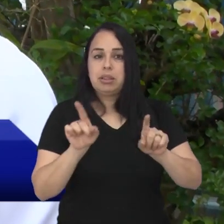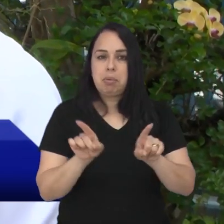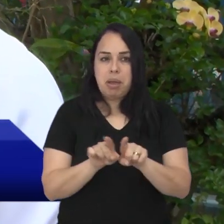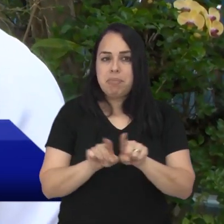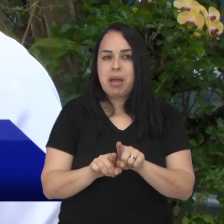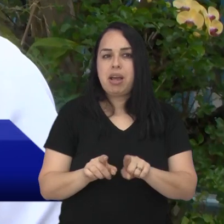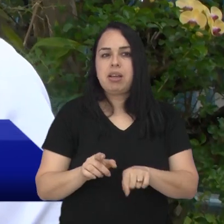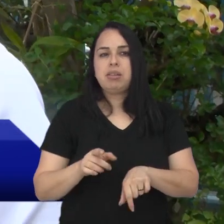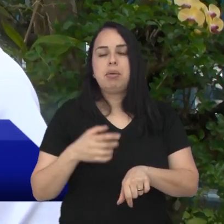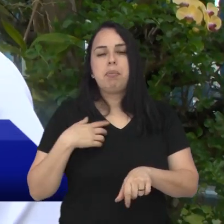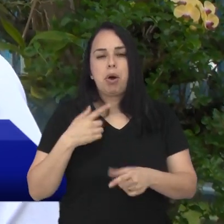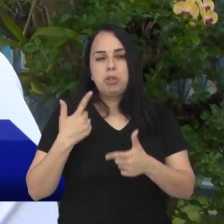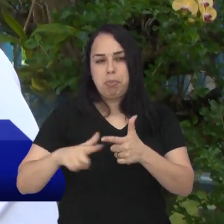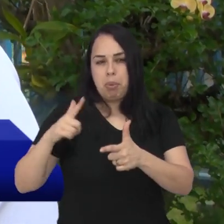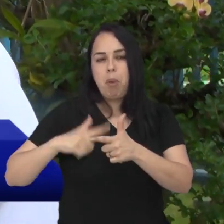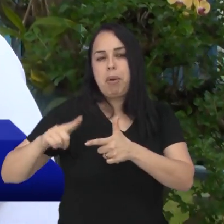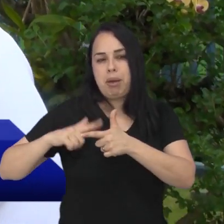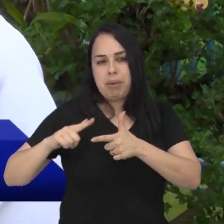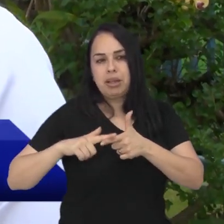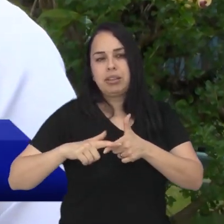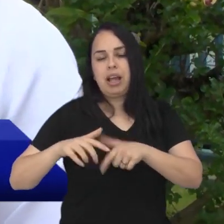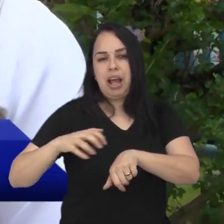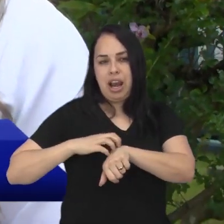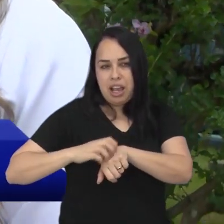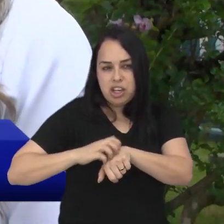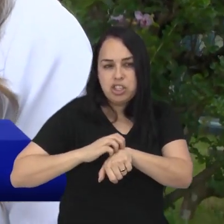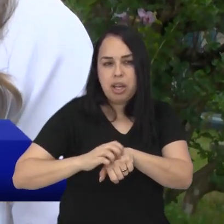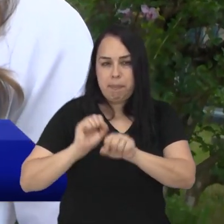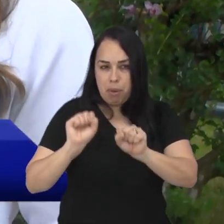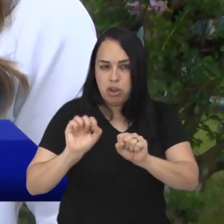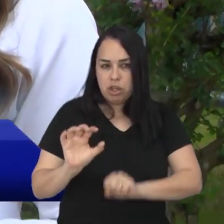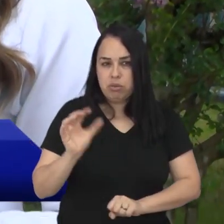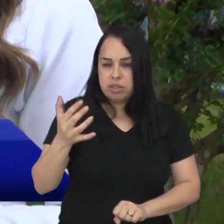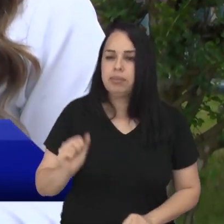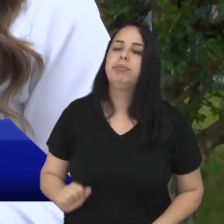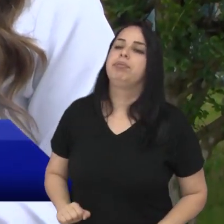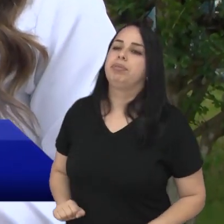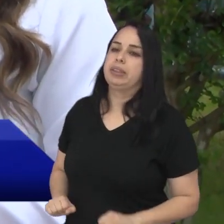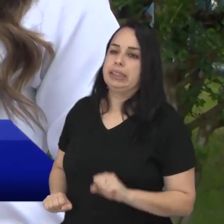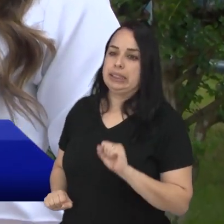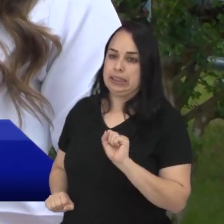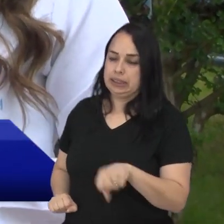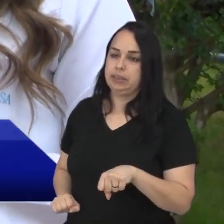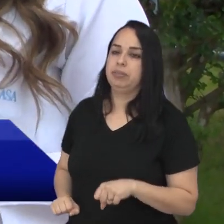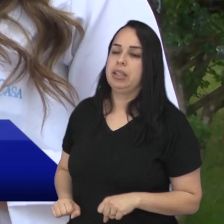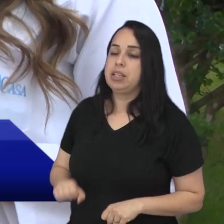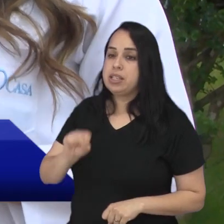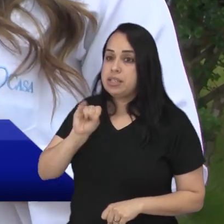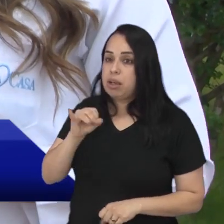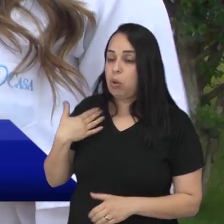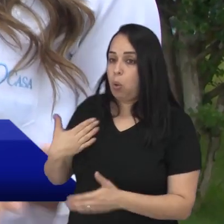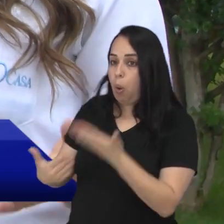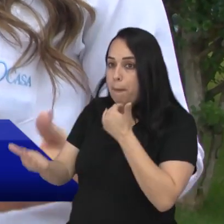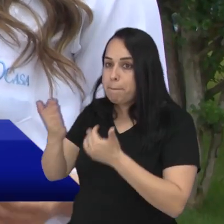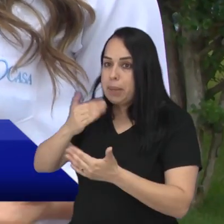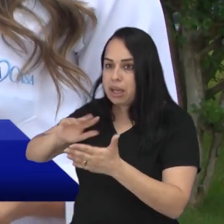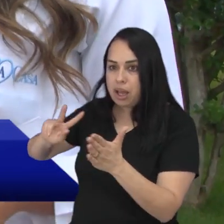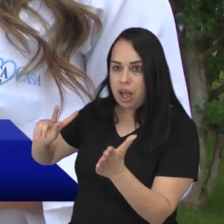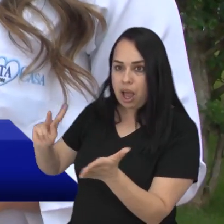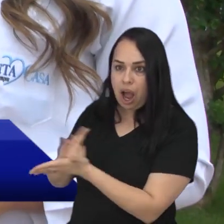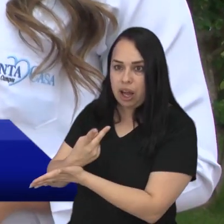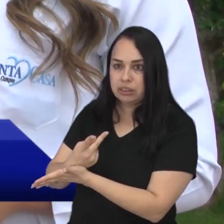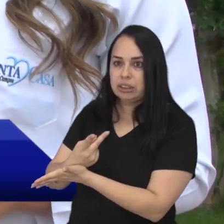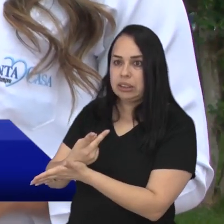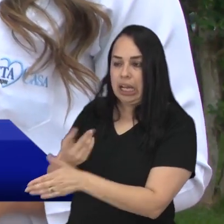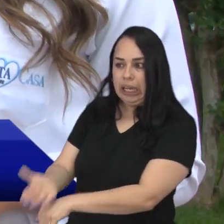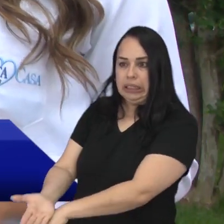parte respiratória pode ser comprometida também. Uma série de alergias podem acontecer, é isso? Exatamente. Se for introduzido